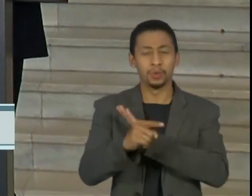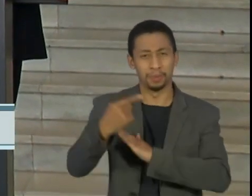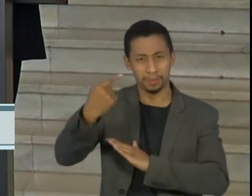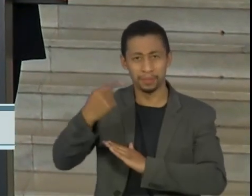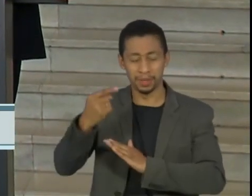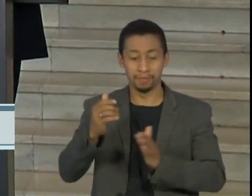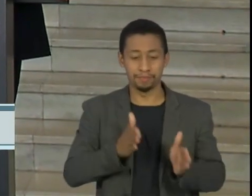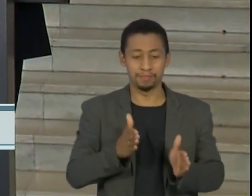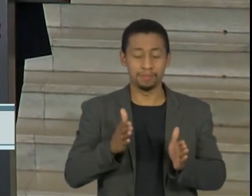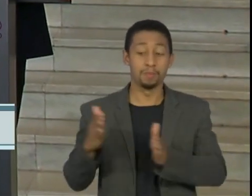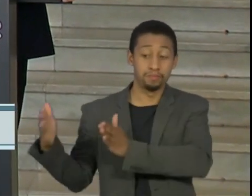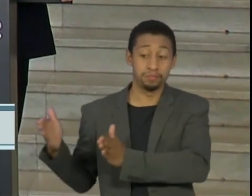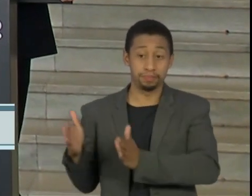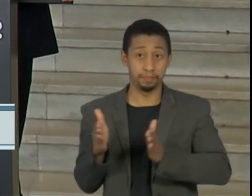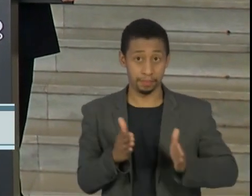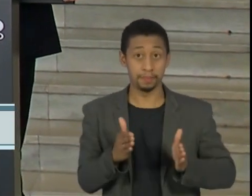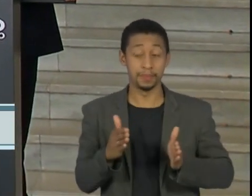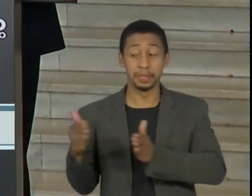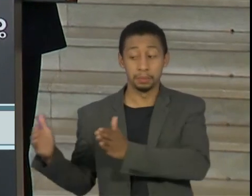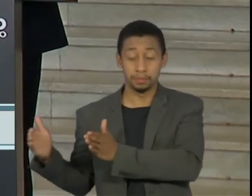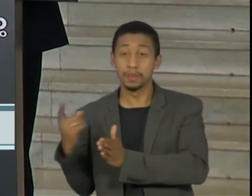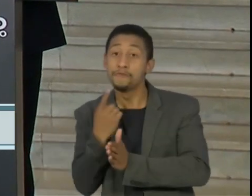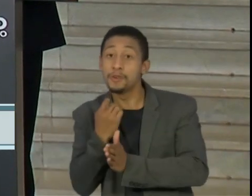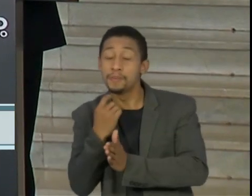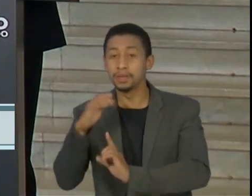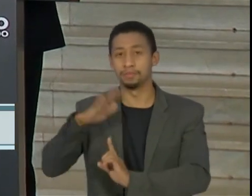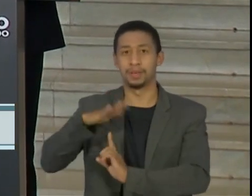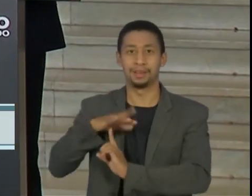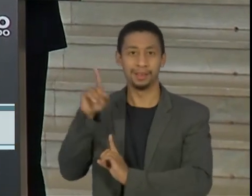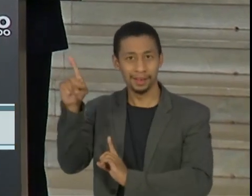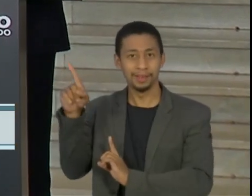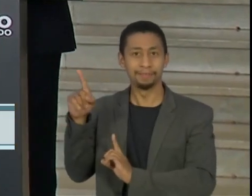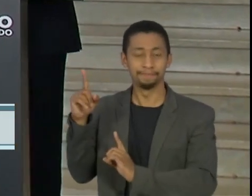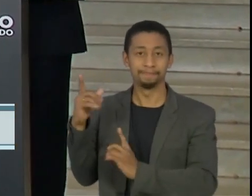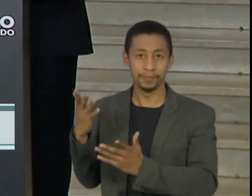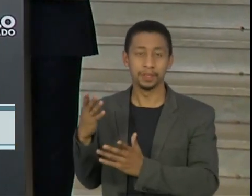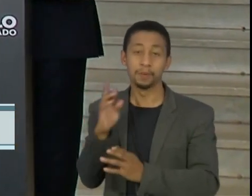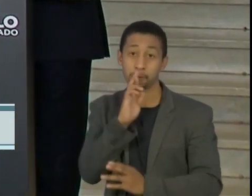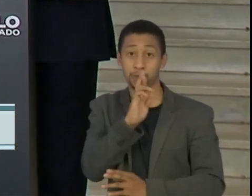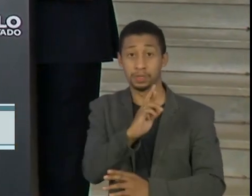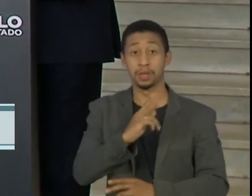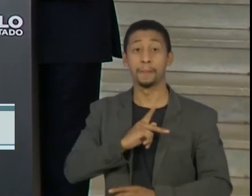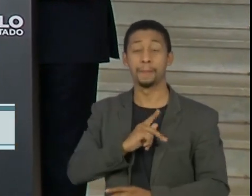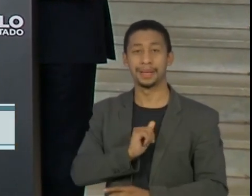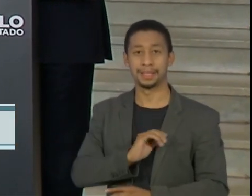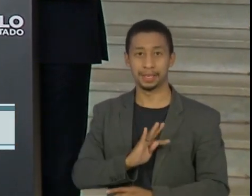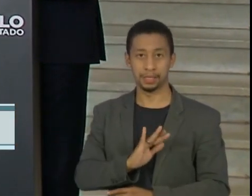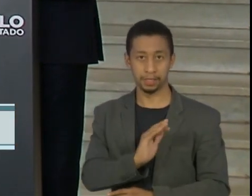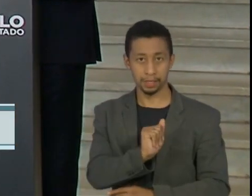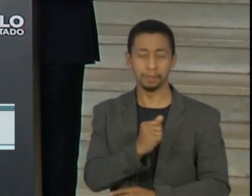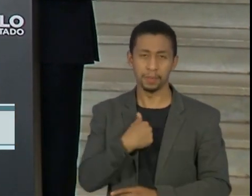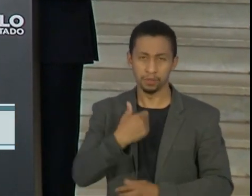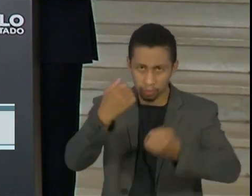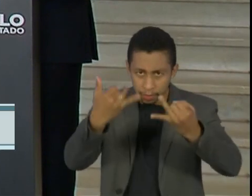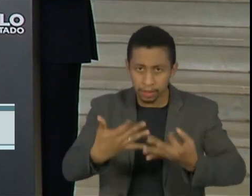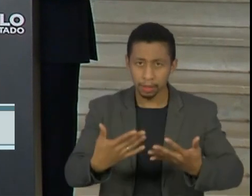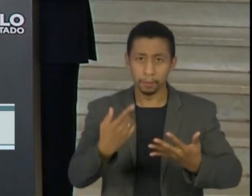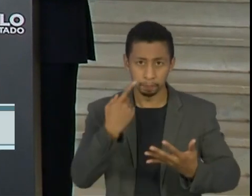vermelha e sobre a região, inclusive lindeira, o estado do Paraná, será respondida pela Patrícia Ellen, mas quero antecipar que